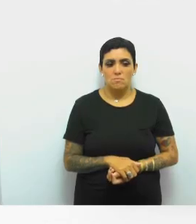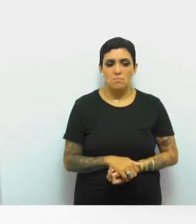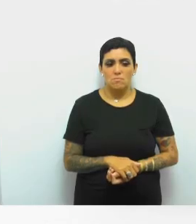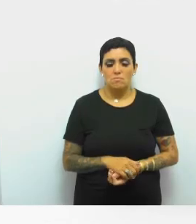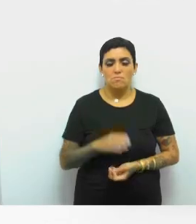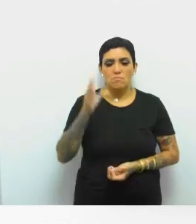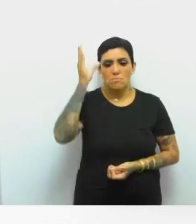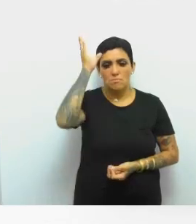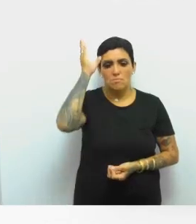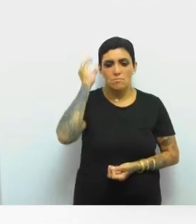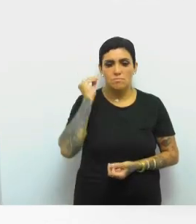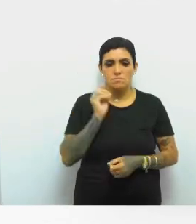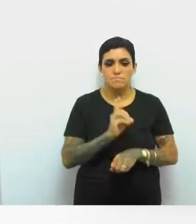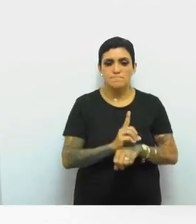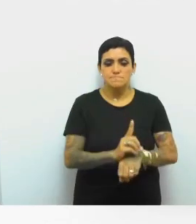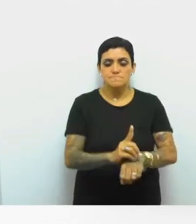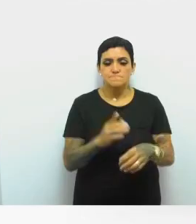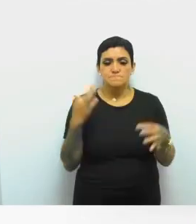Chapinha e Dudu do Turismo.